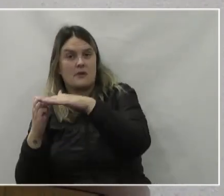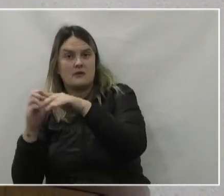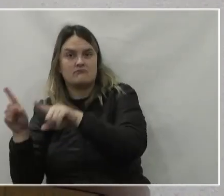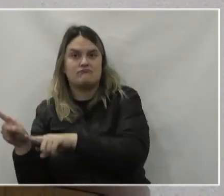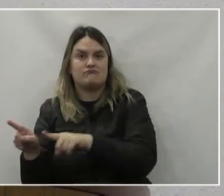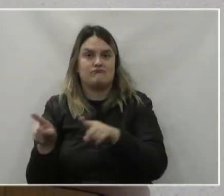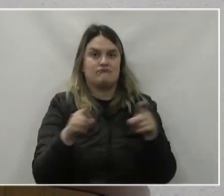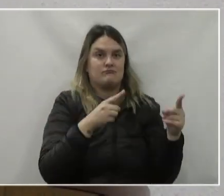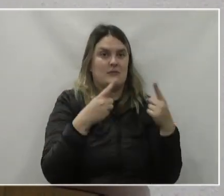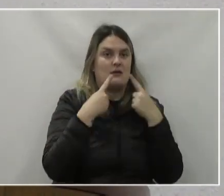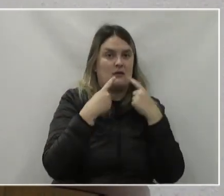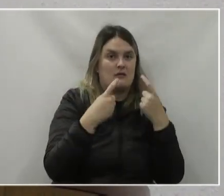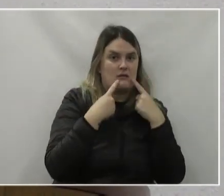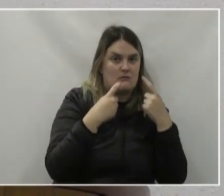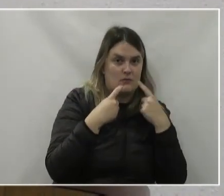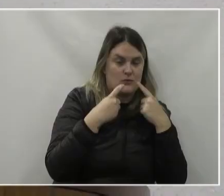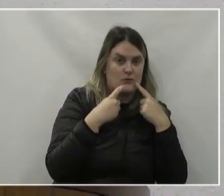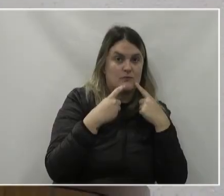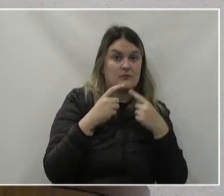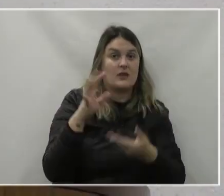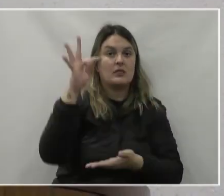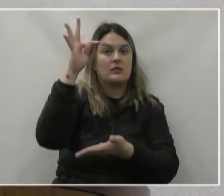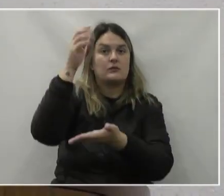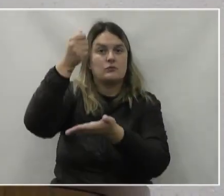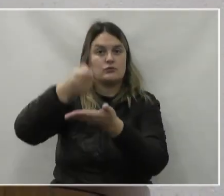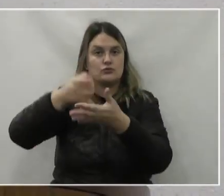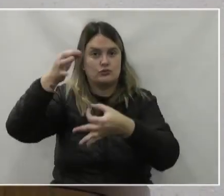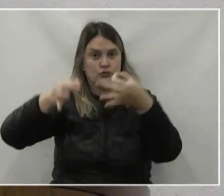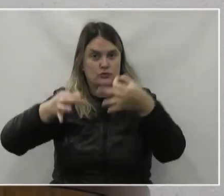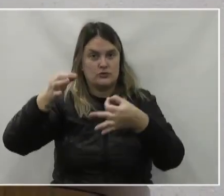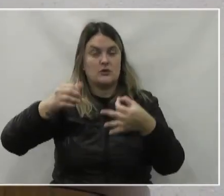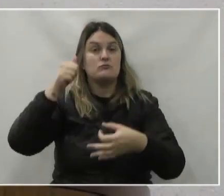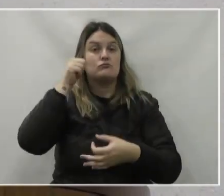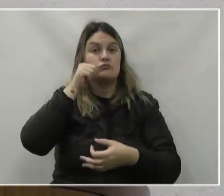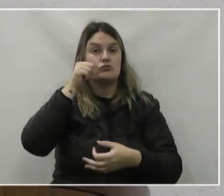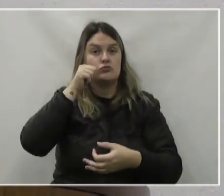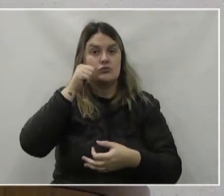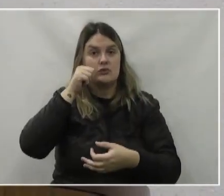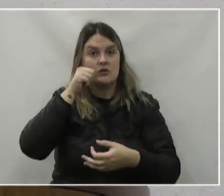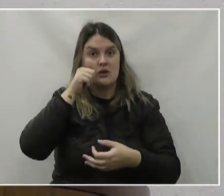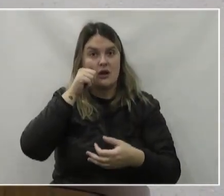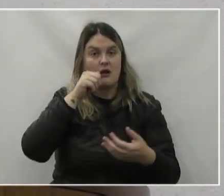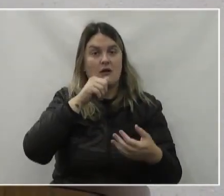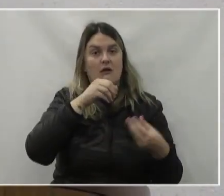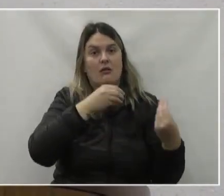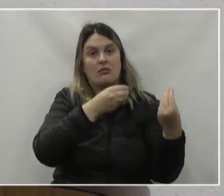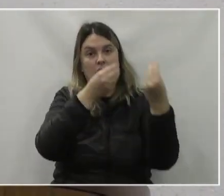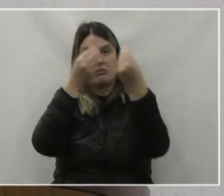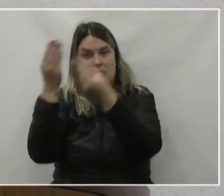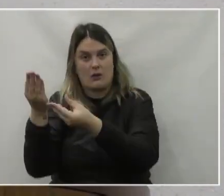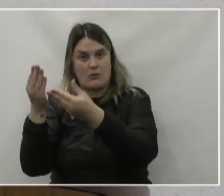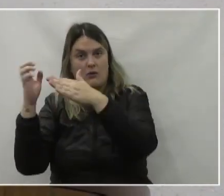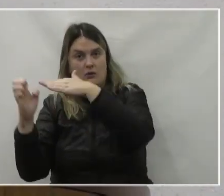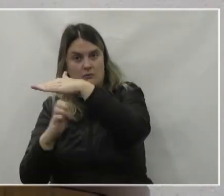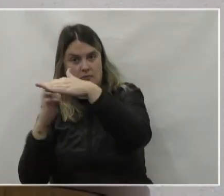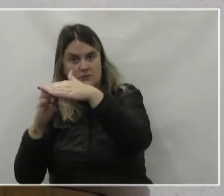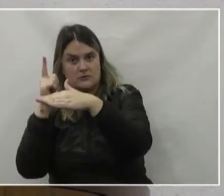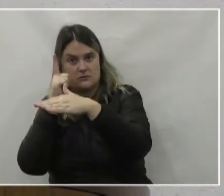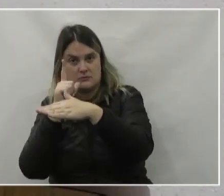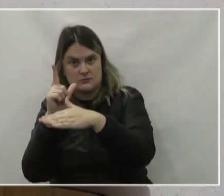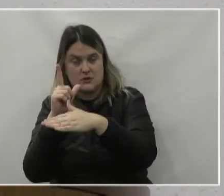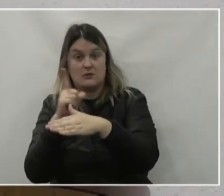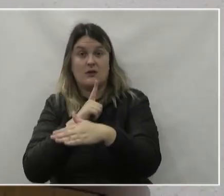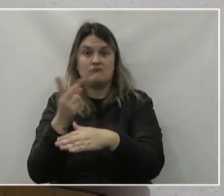dessa decisão. E no Tribunal de Justiça, a desembargadora deu causa para a empresa. Então, inverteu-se, são